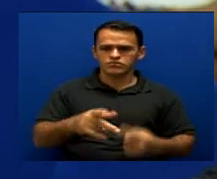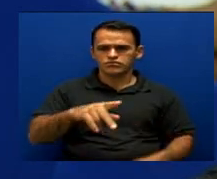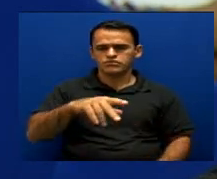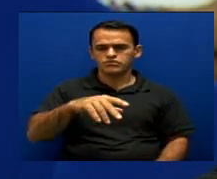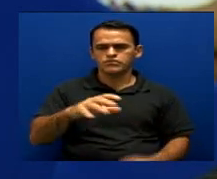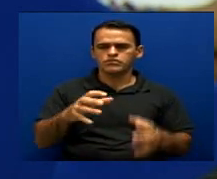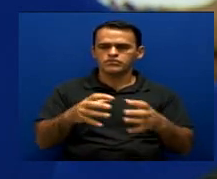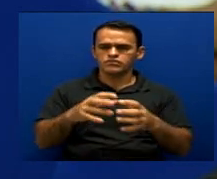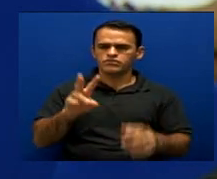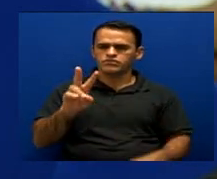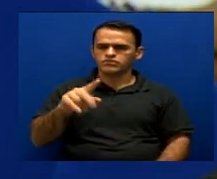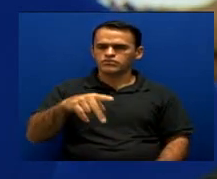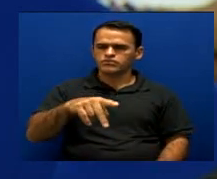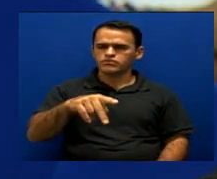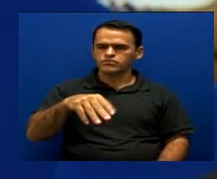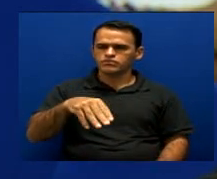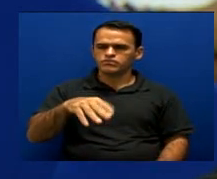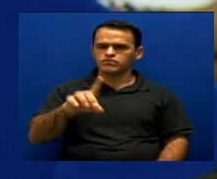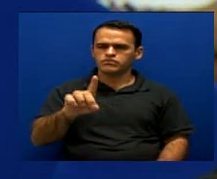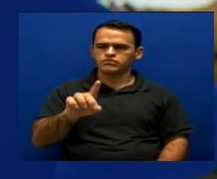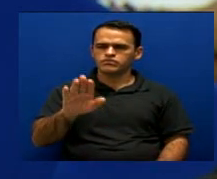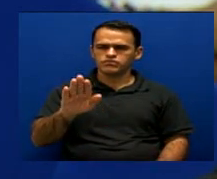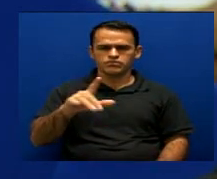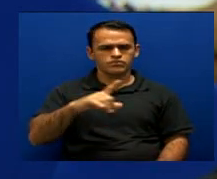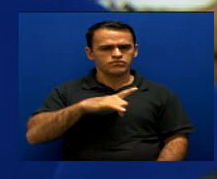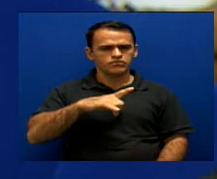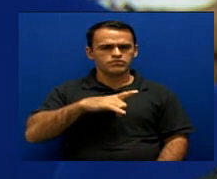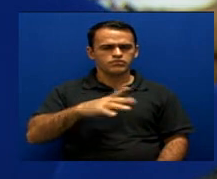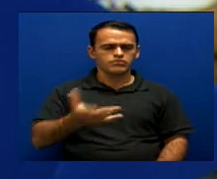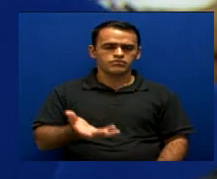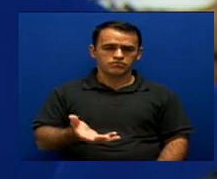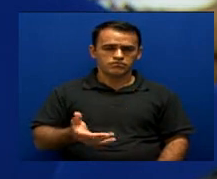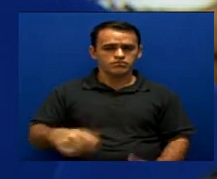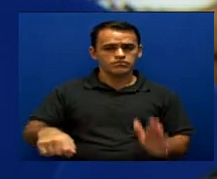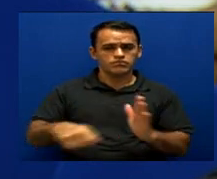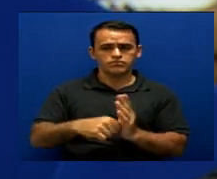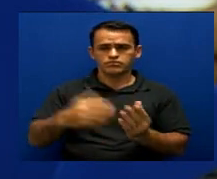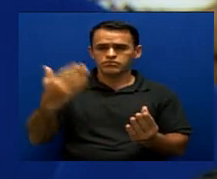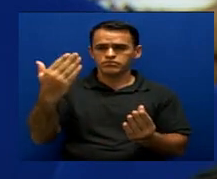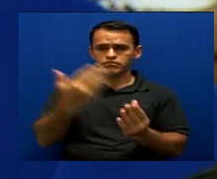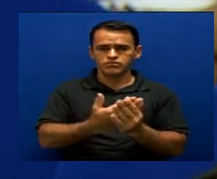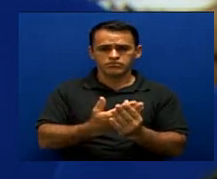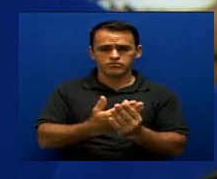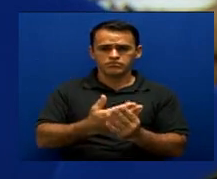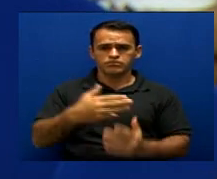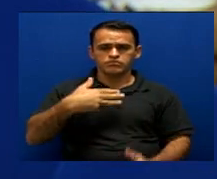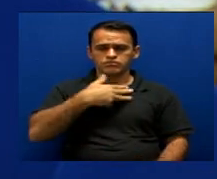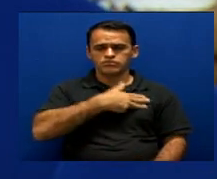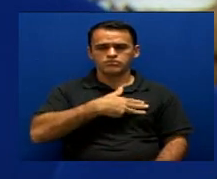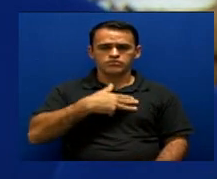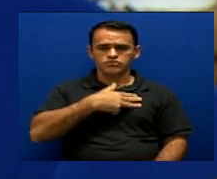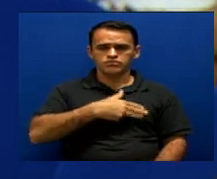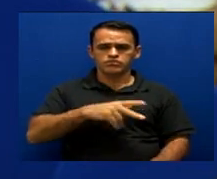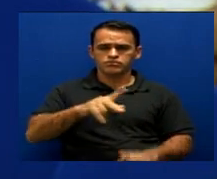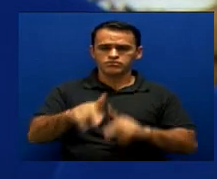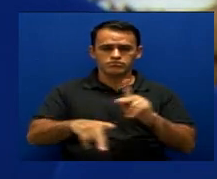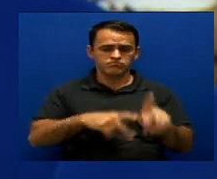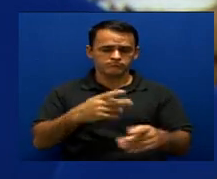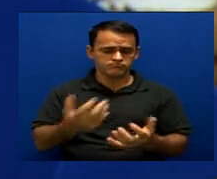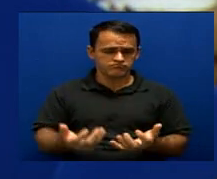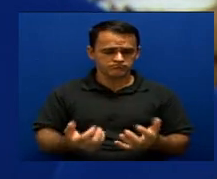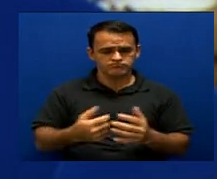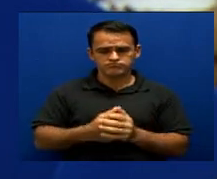que está atolado inclusive indiciado é indiciada e no domingo pelo ministério público então